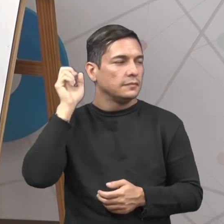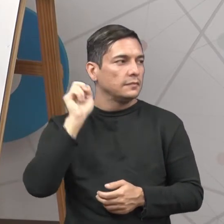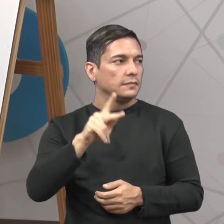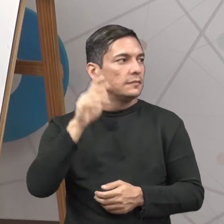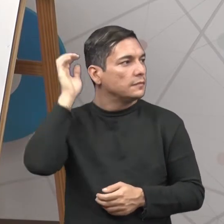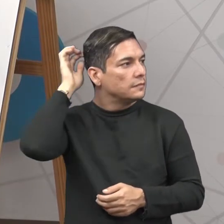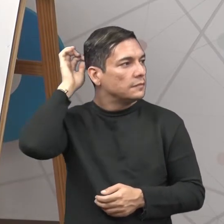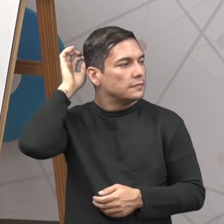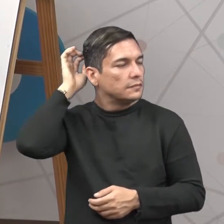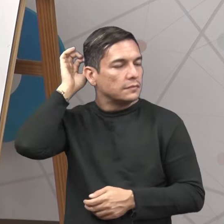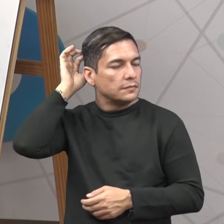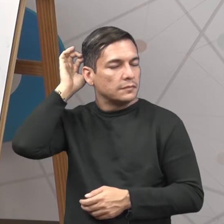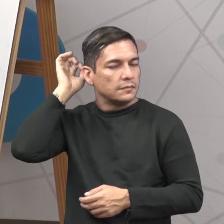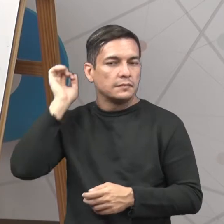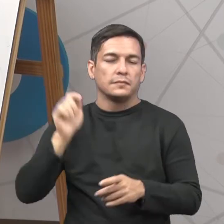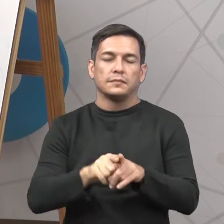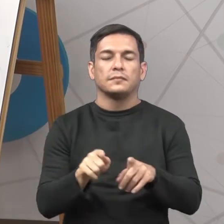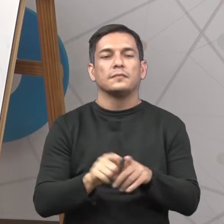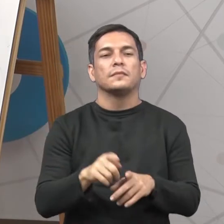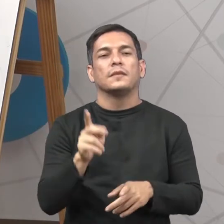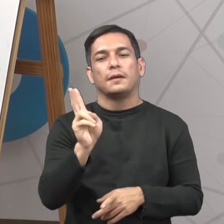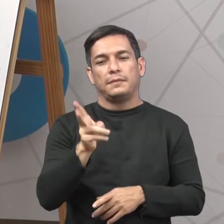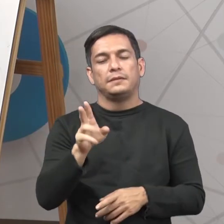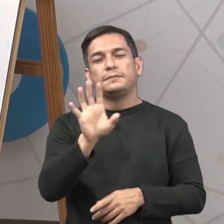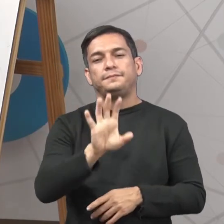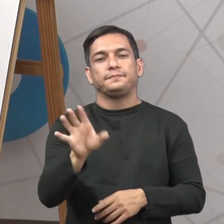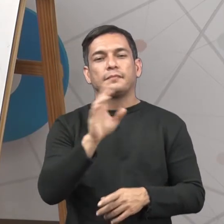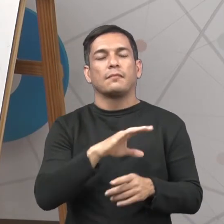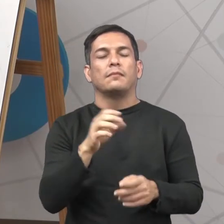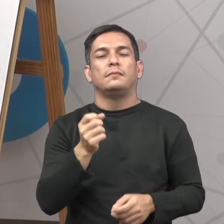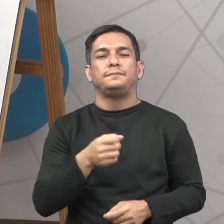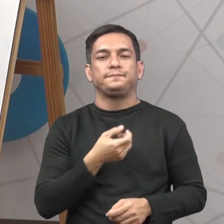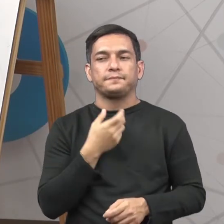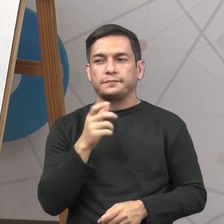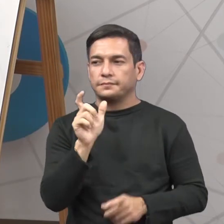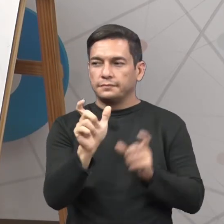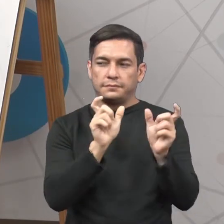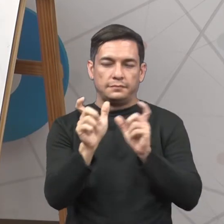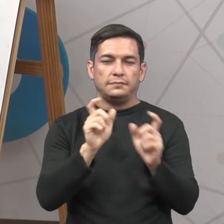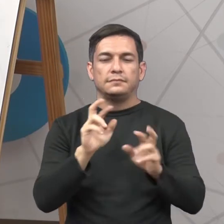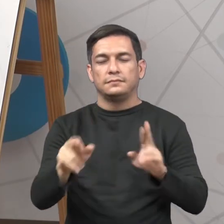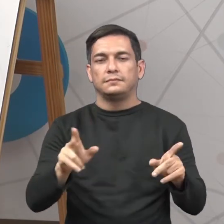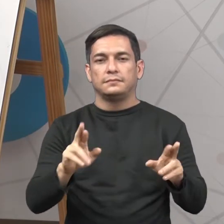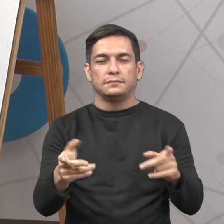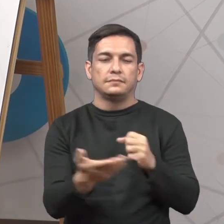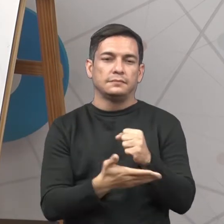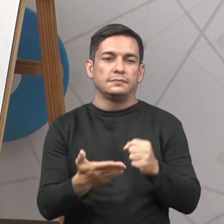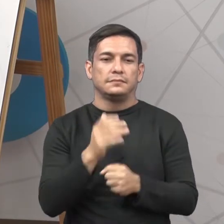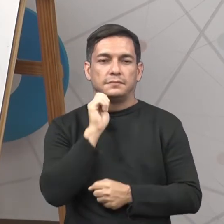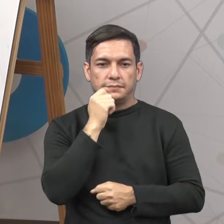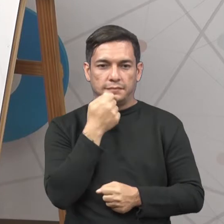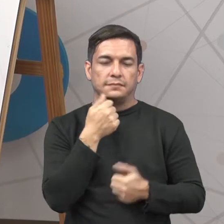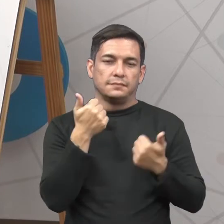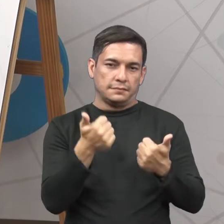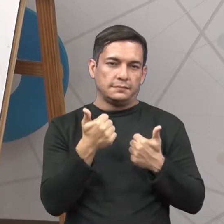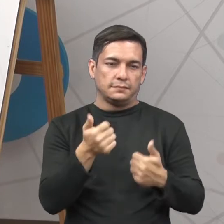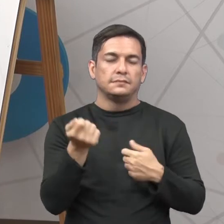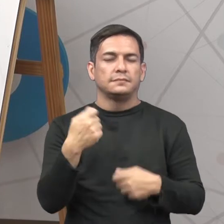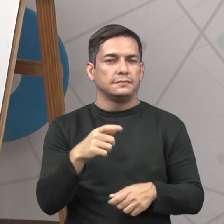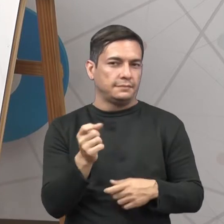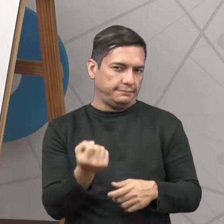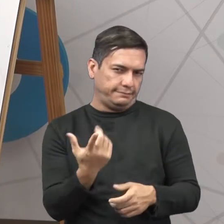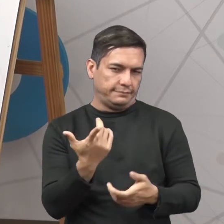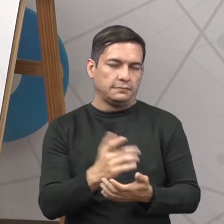Na mesma região, as palavras são diferentes, as expressões são diferentes a respeito do pão, tá bom? Então, a gente não precisa